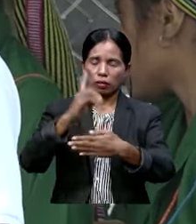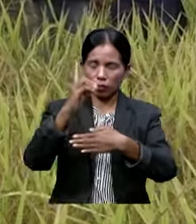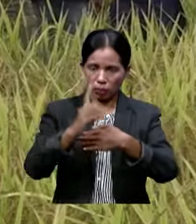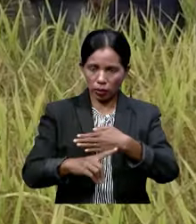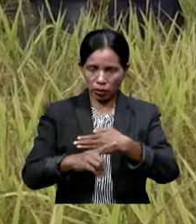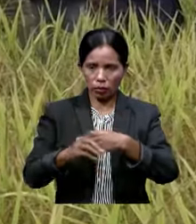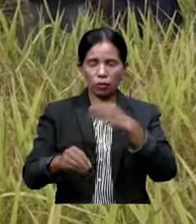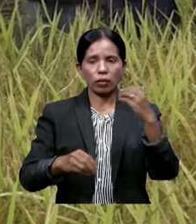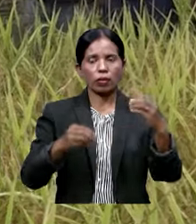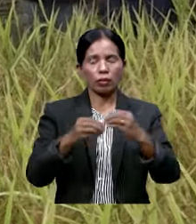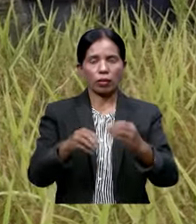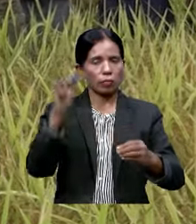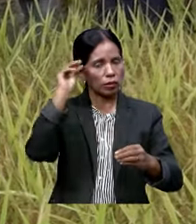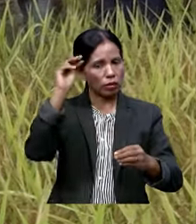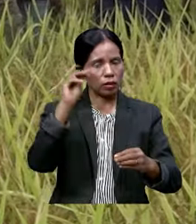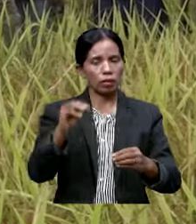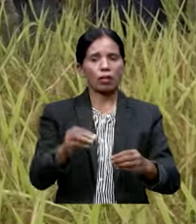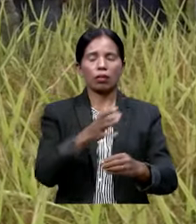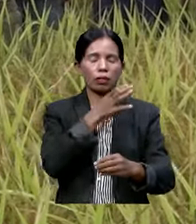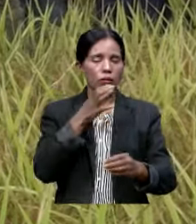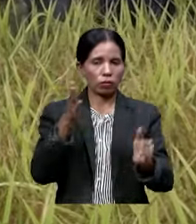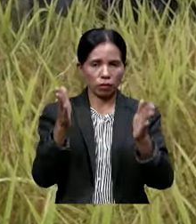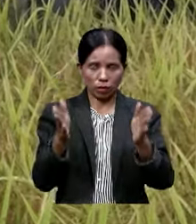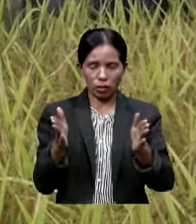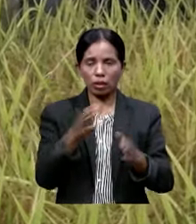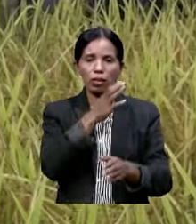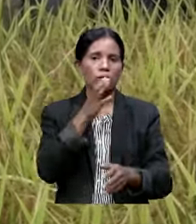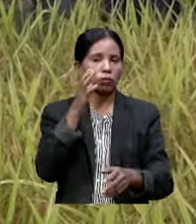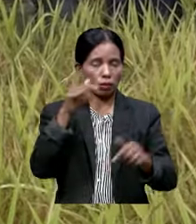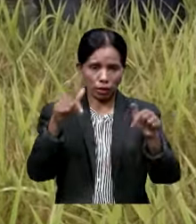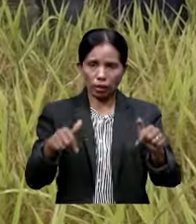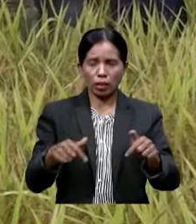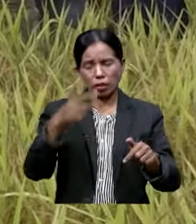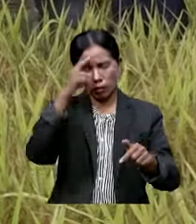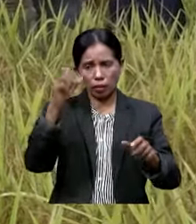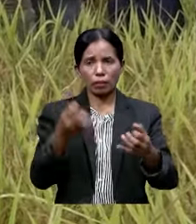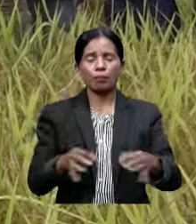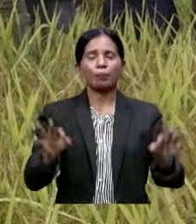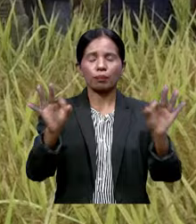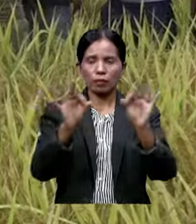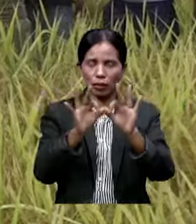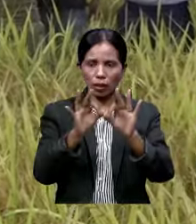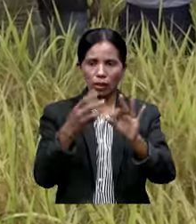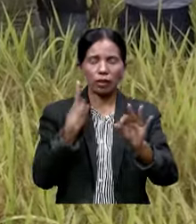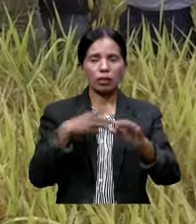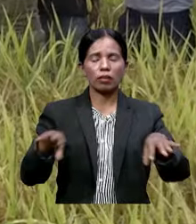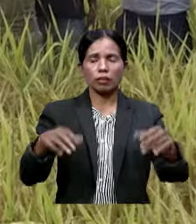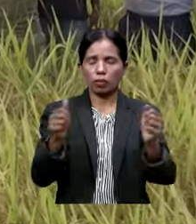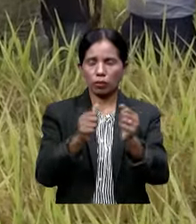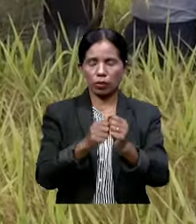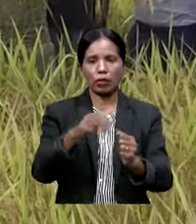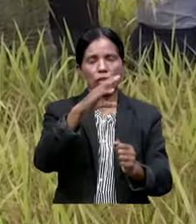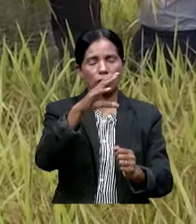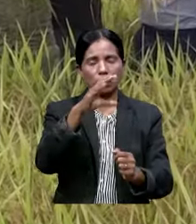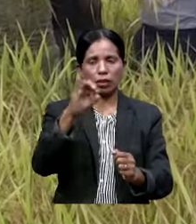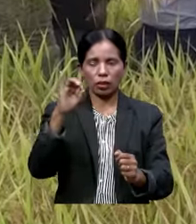idané. Setor idané é importante, também está pronto a serviço muito com o CCI,